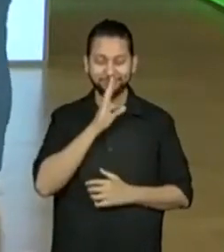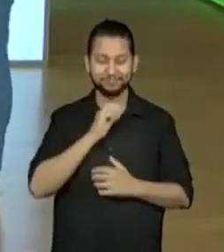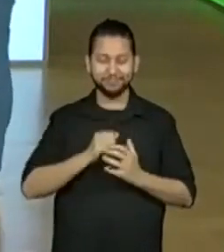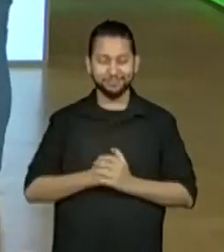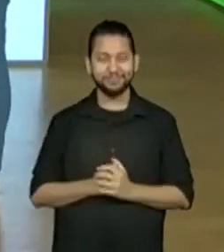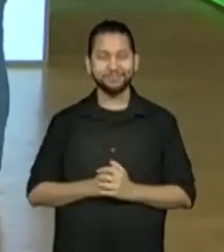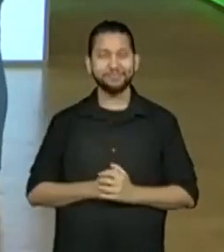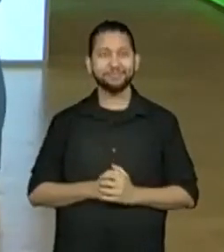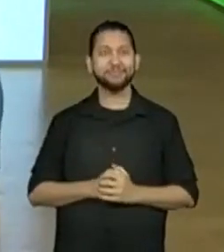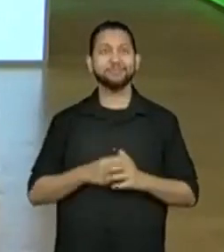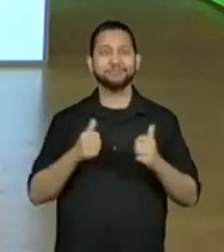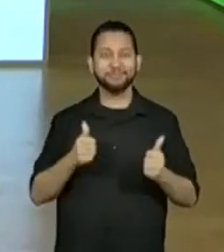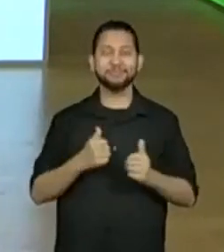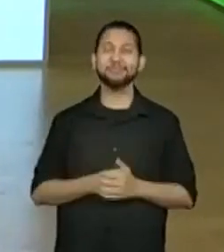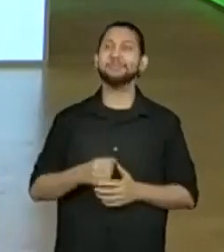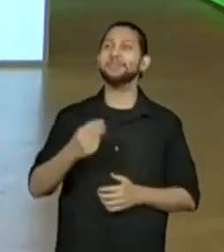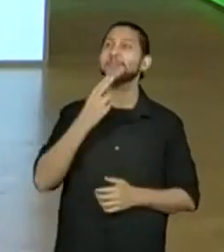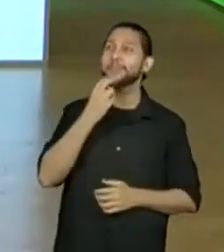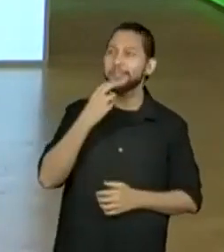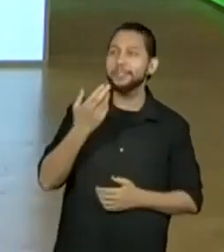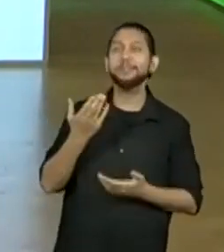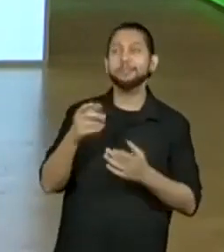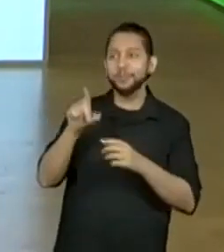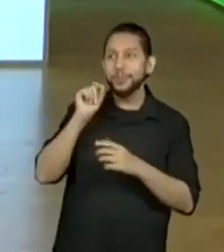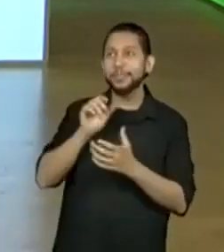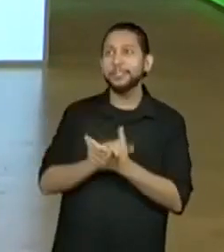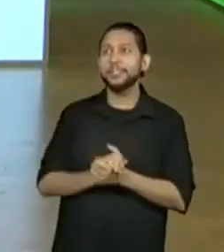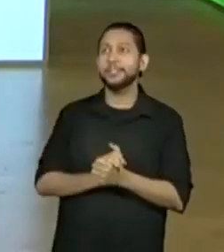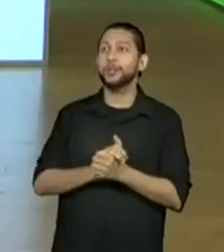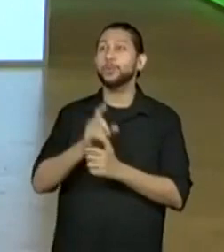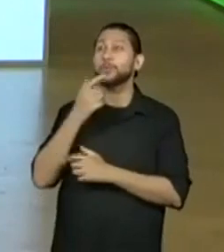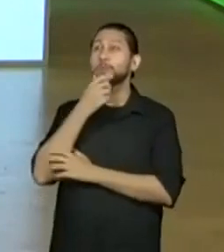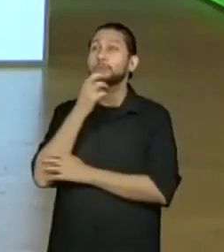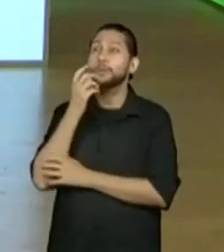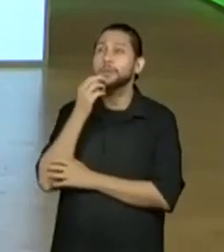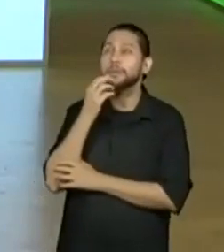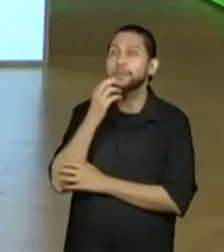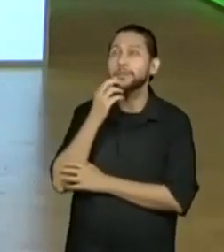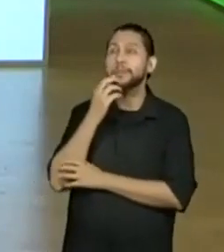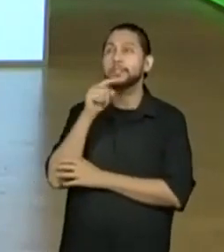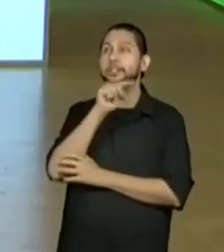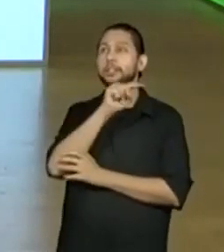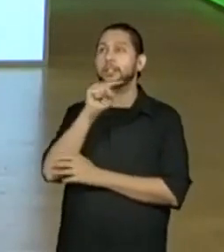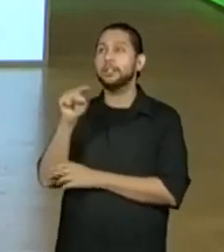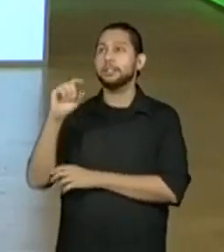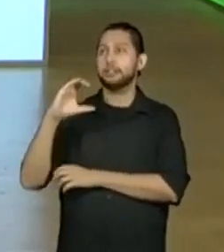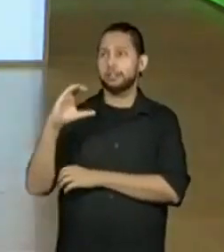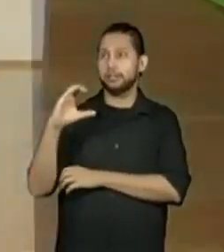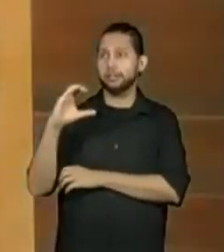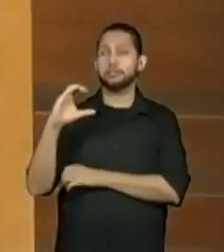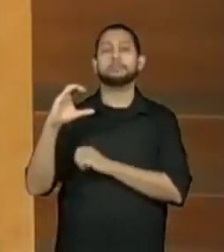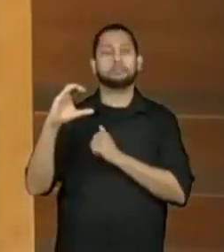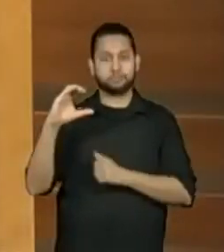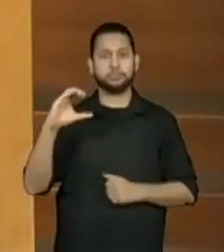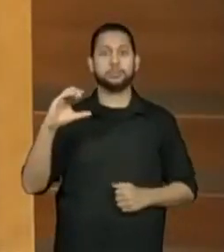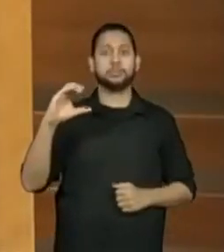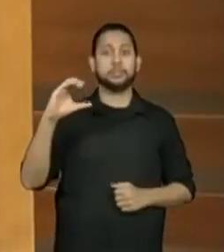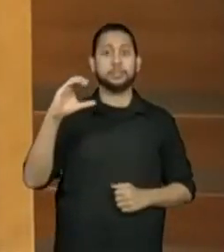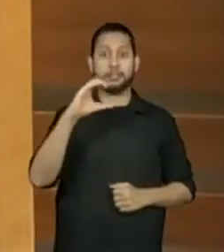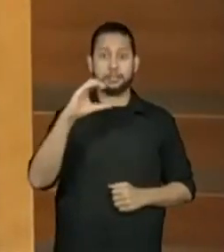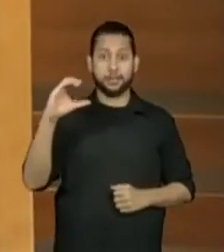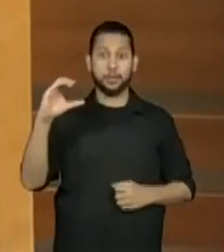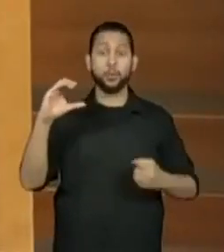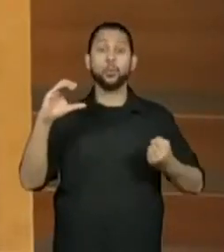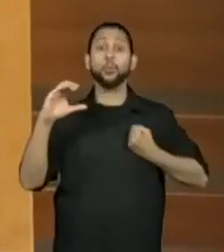Tá. Pode muito escolher bem. Sua coordenada. Bom, a minha coordenada na horizontal vai ser a C. C, ok. E o número